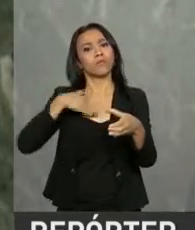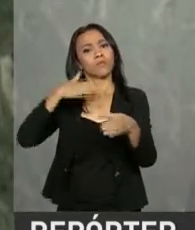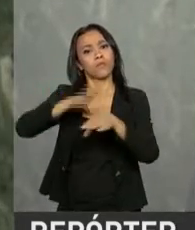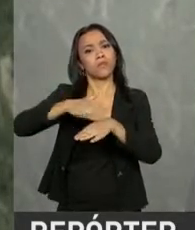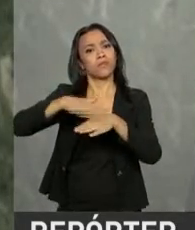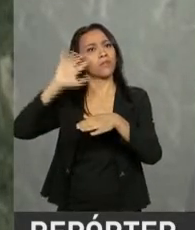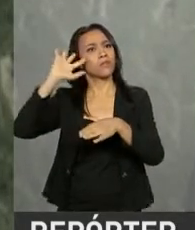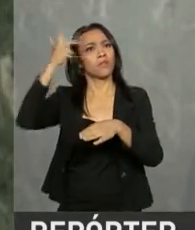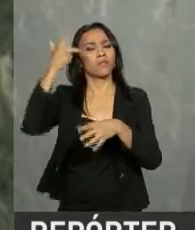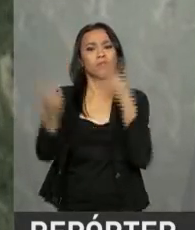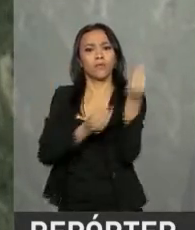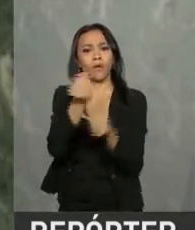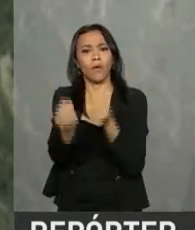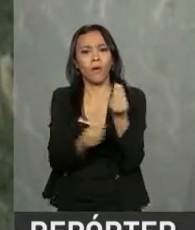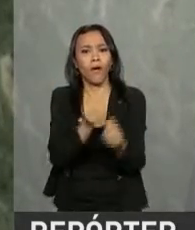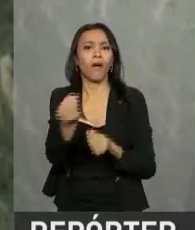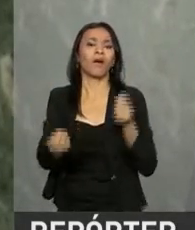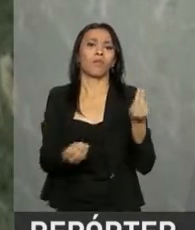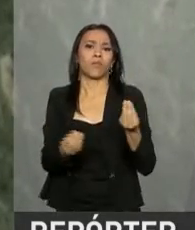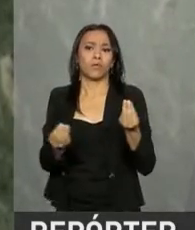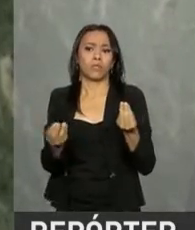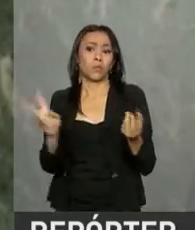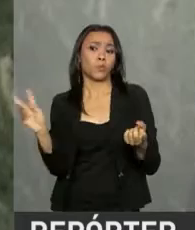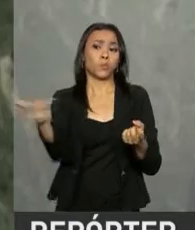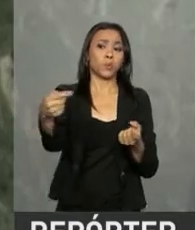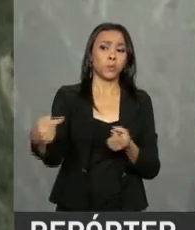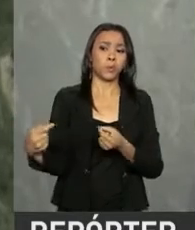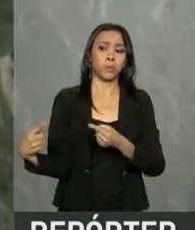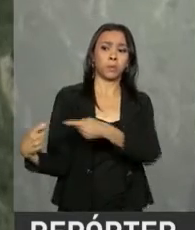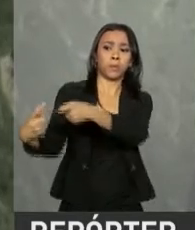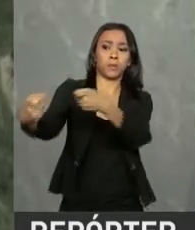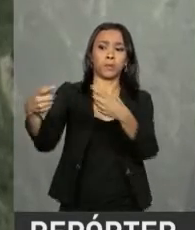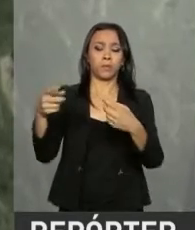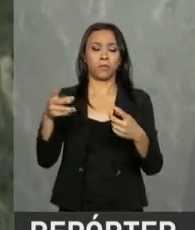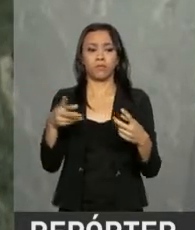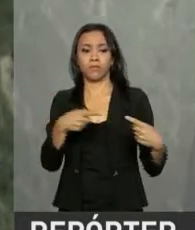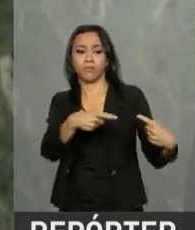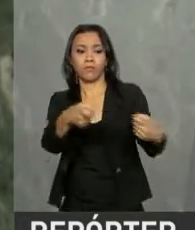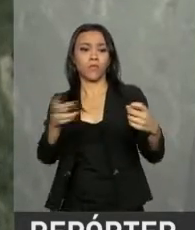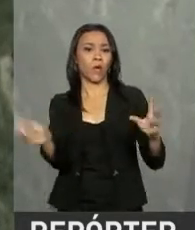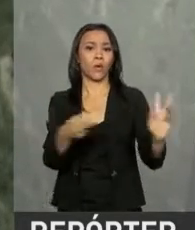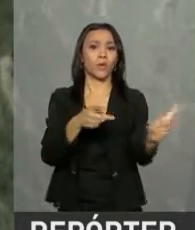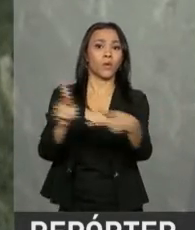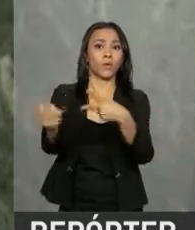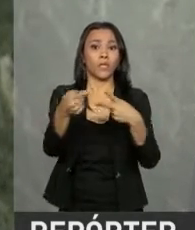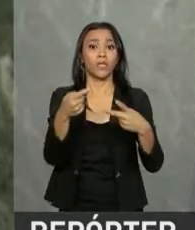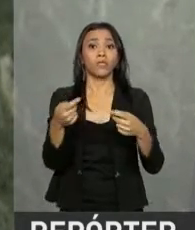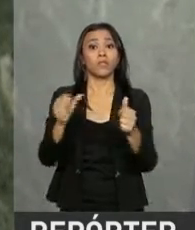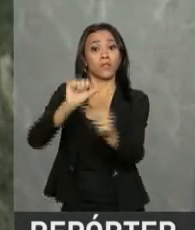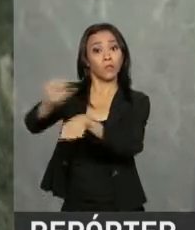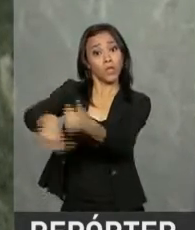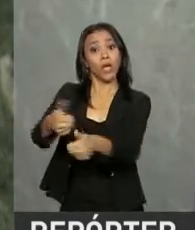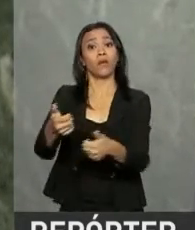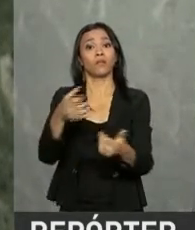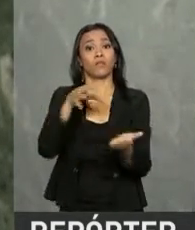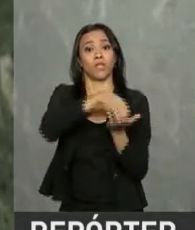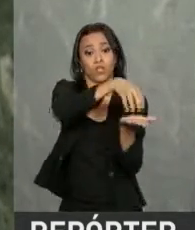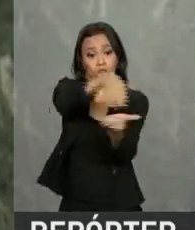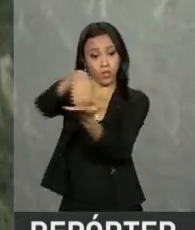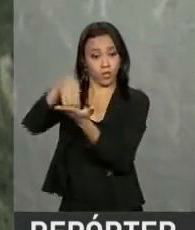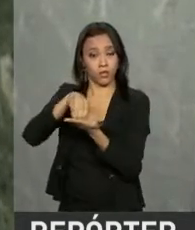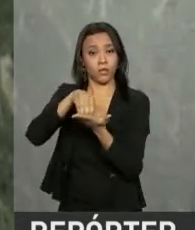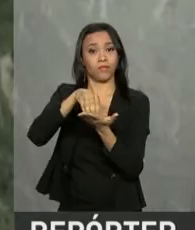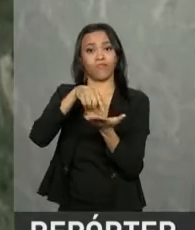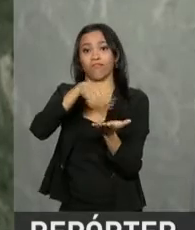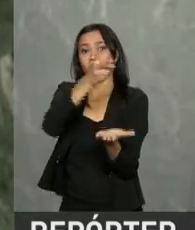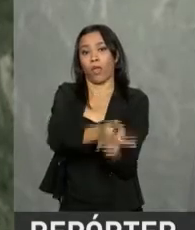efetivas. Os semeadores de conflitos se reinventaram. As instituições multilaterais,